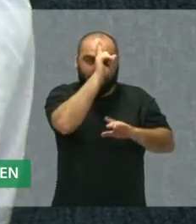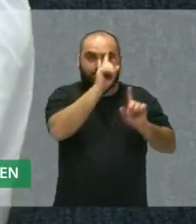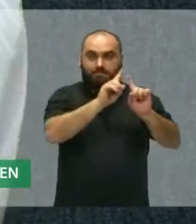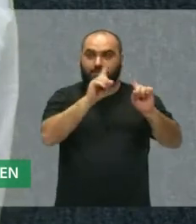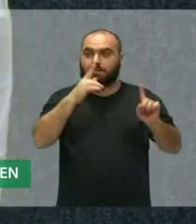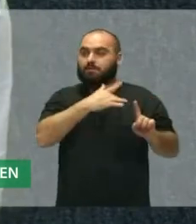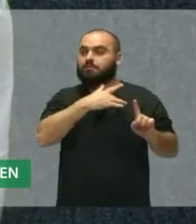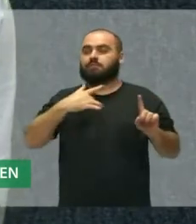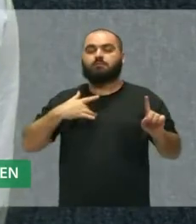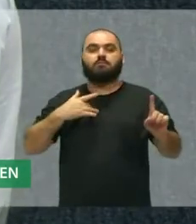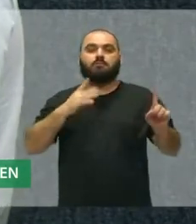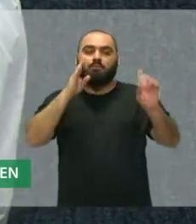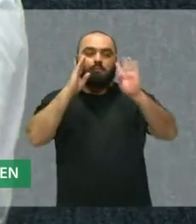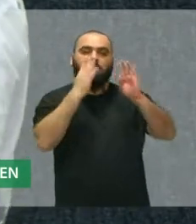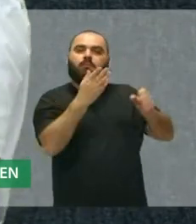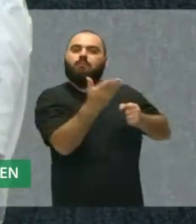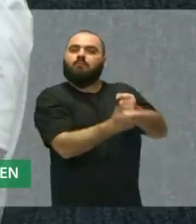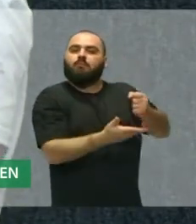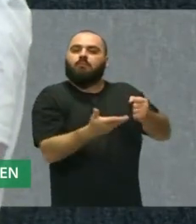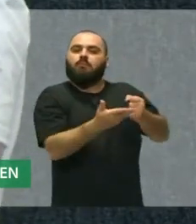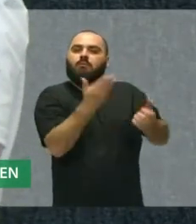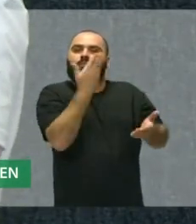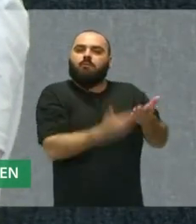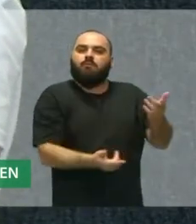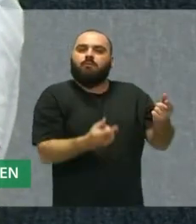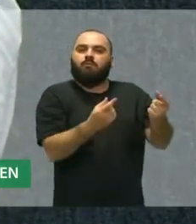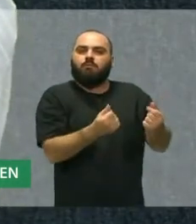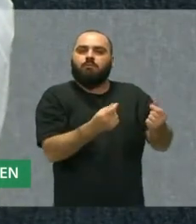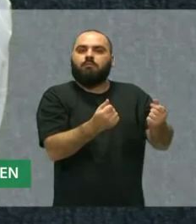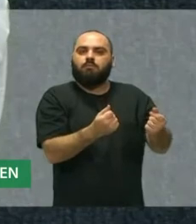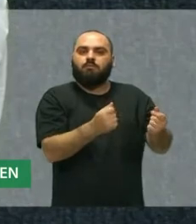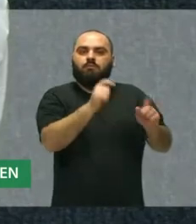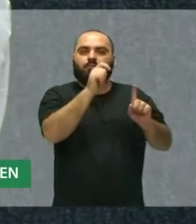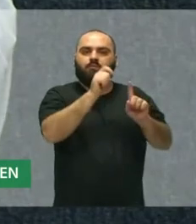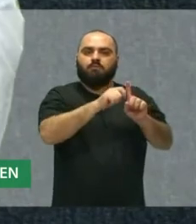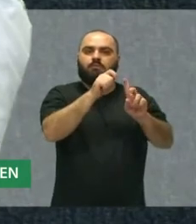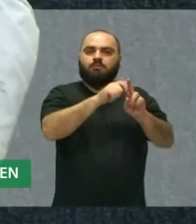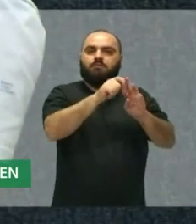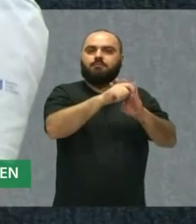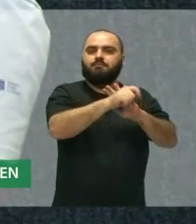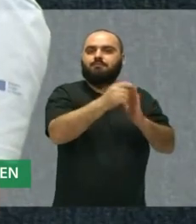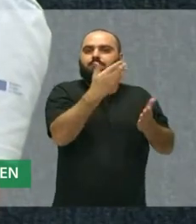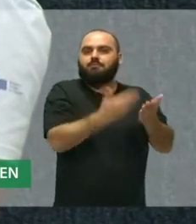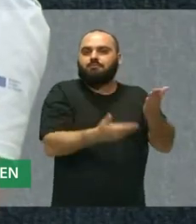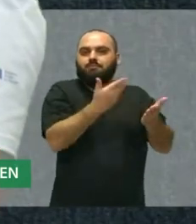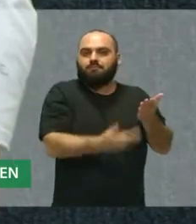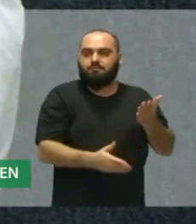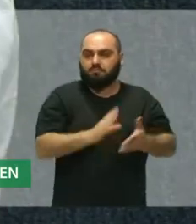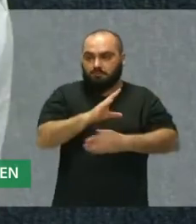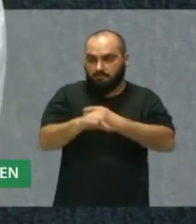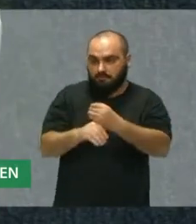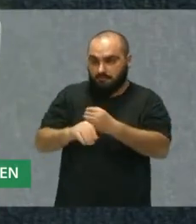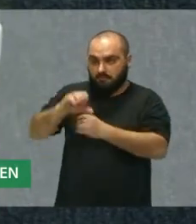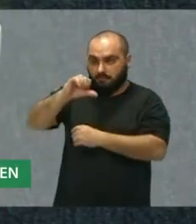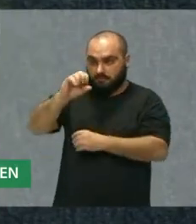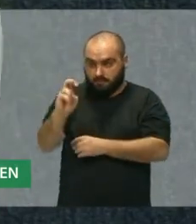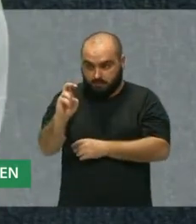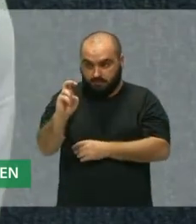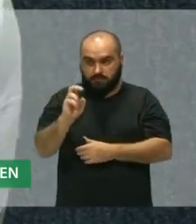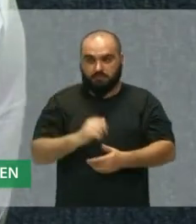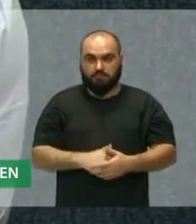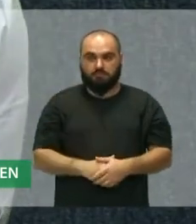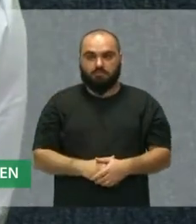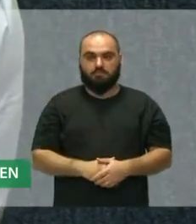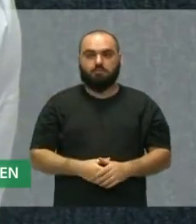saúde é a atenção primária, que está perdendo recurso mês a mês. E a emenda constitucional é 95, Edmar, só para fazer uma